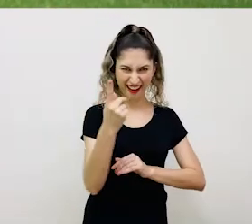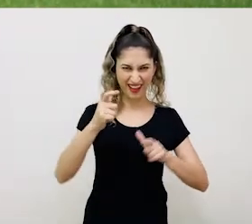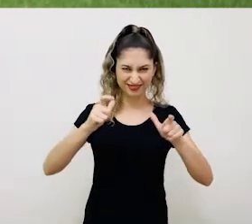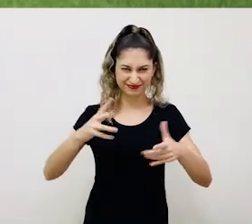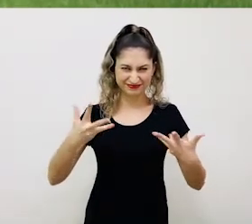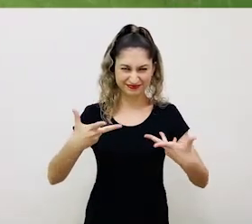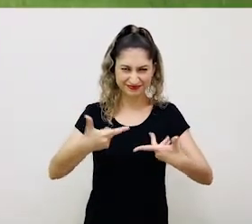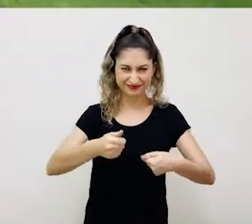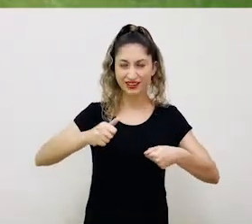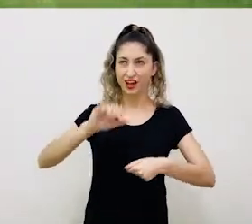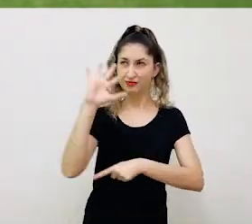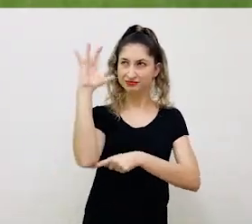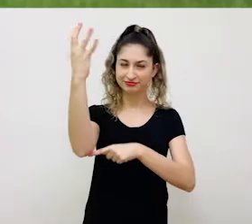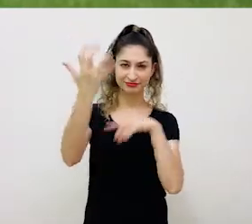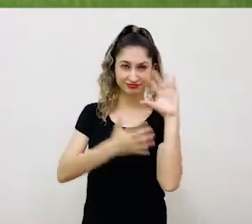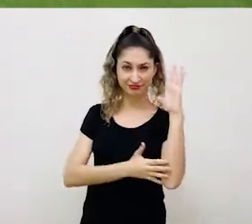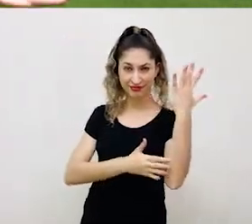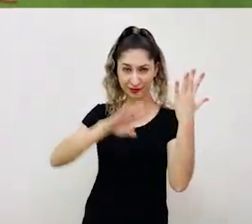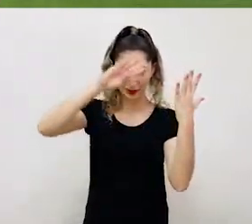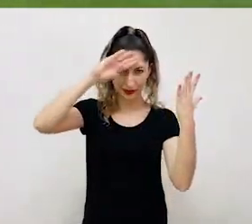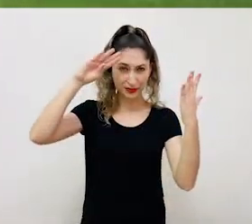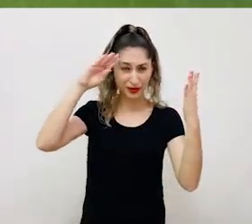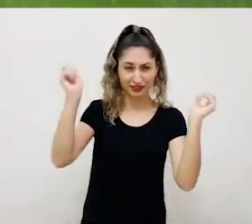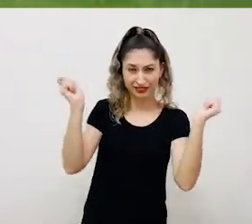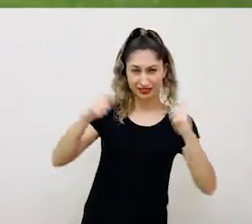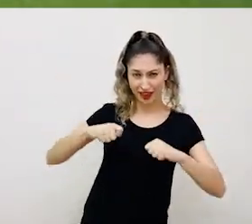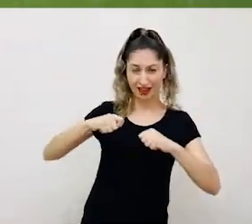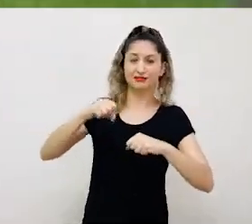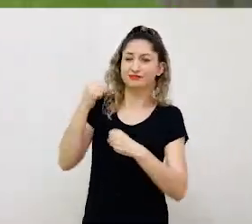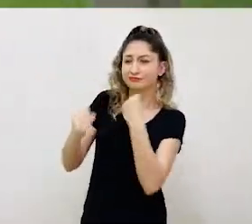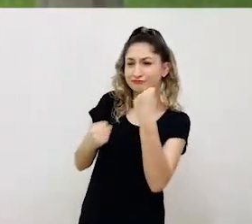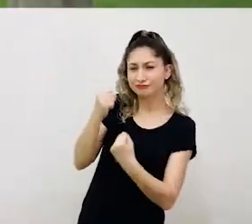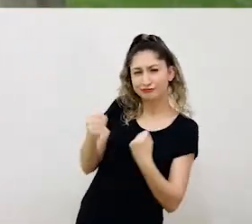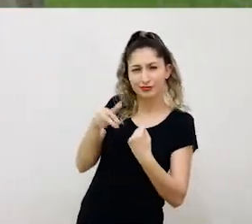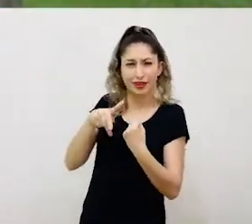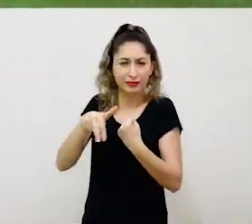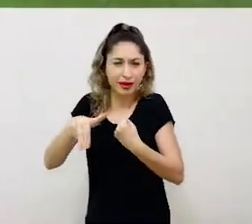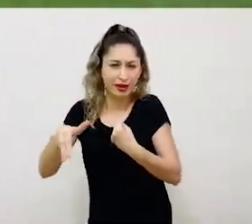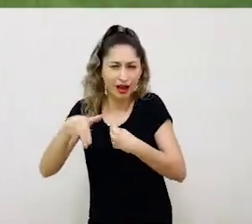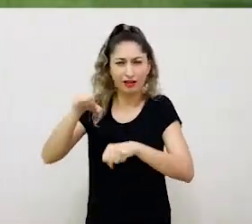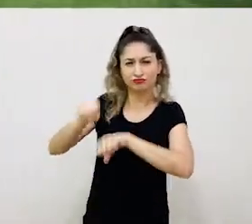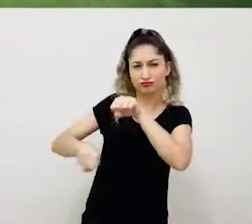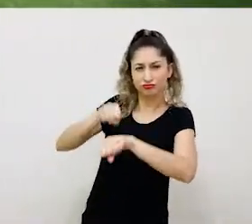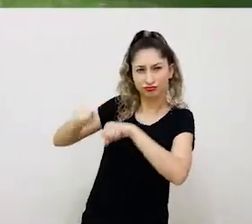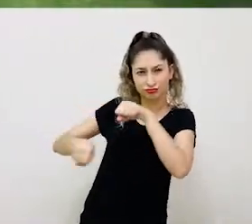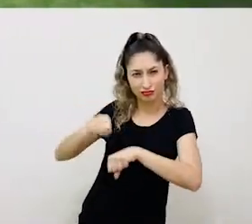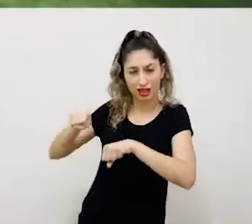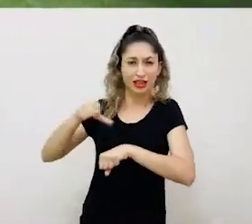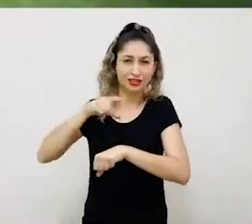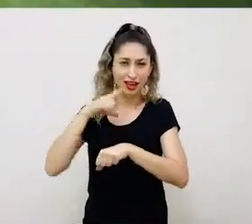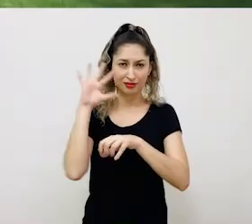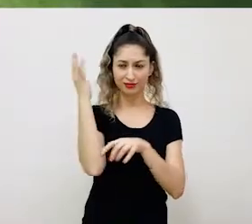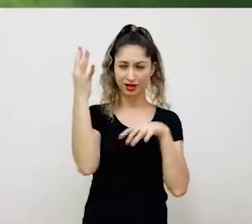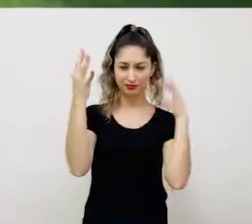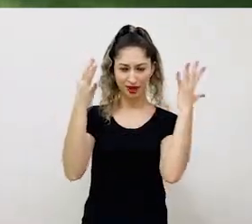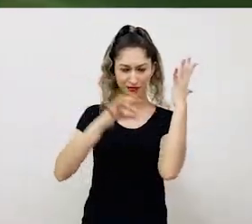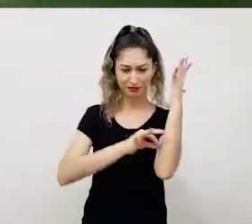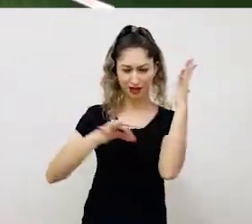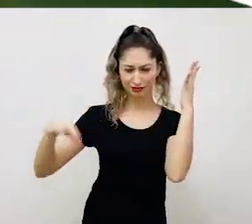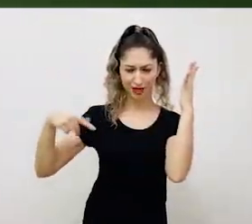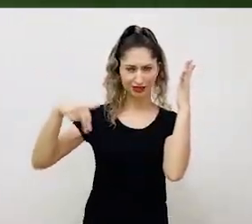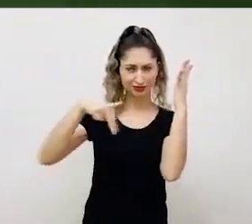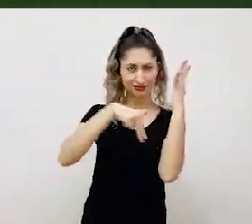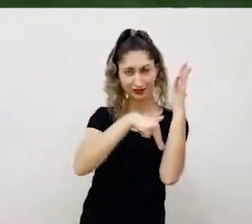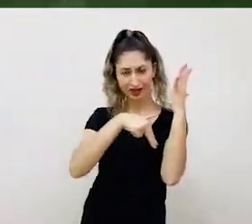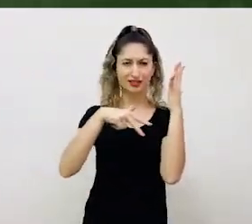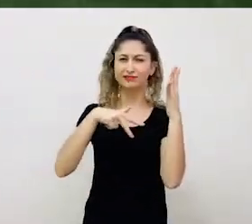BH é surpreendente. Aqui no Parque Ecológico da Pampulha a gente faz caminhada, corrida, anda de bike, tem elistenia, tem o Slack Park,